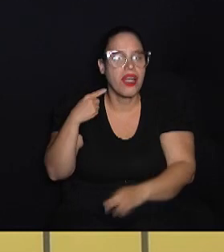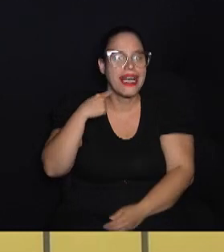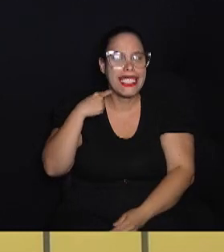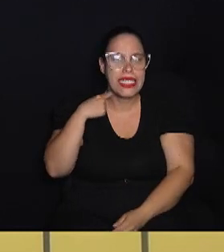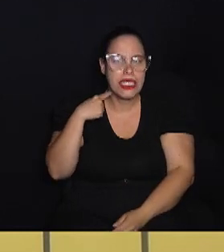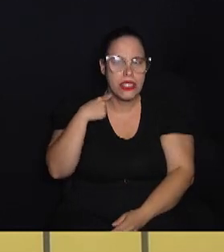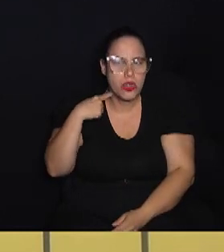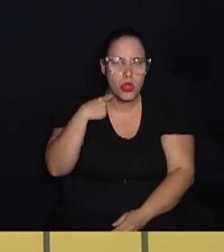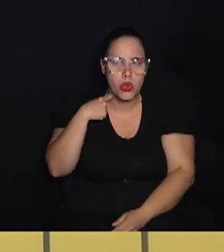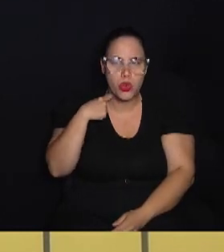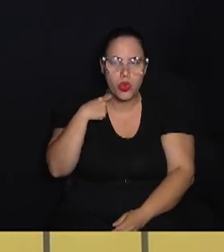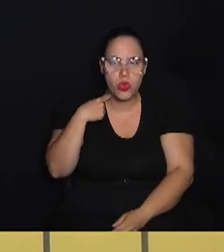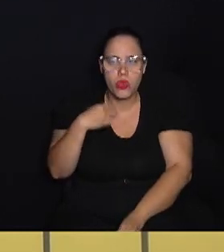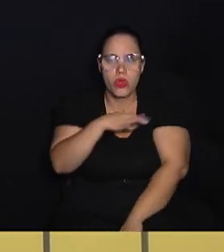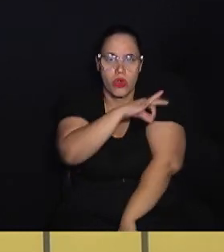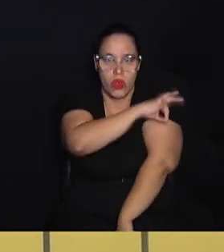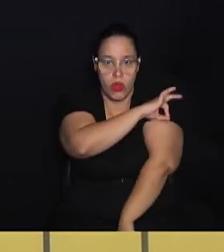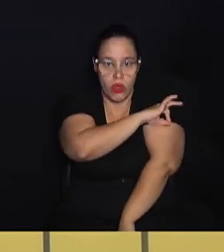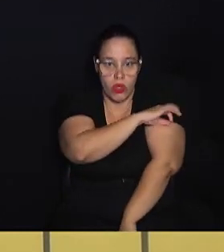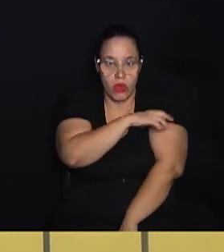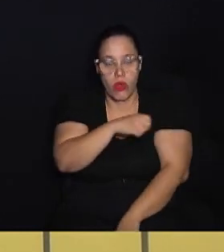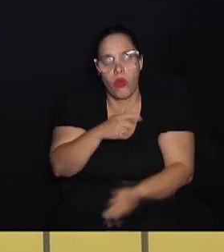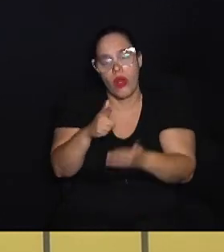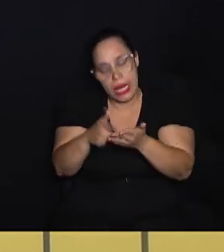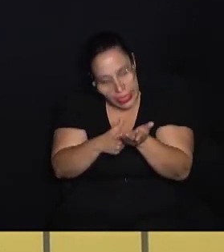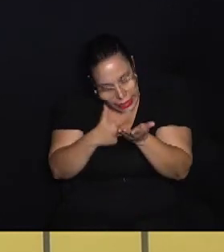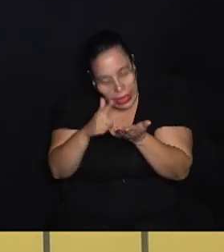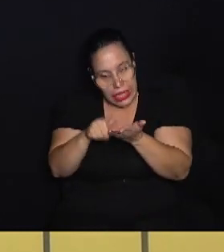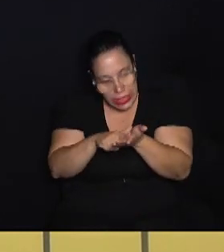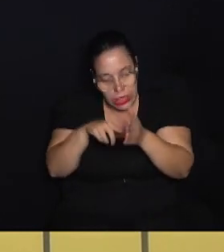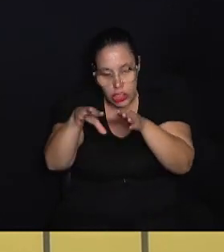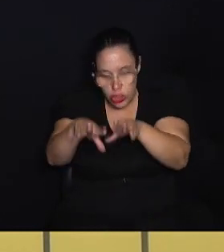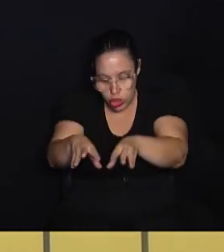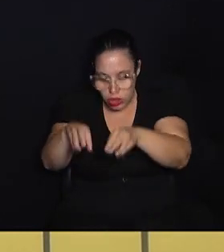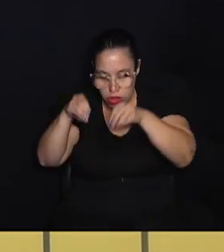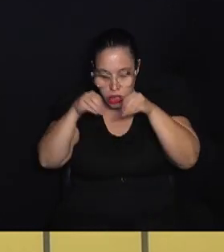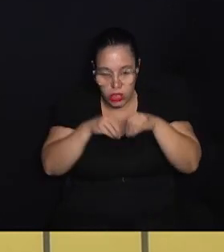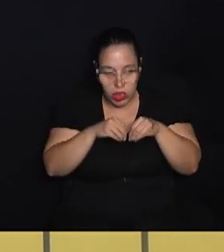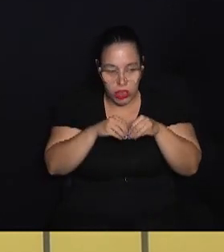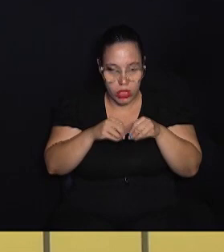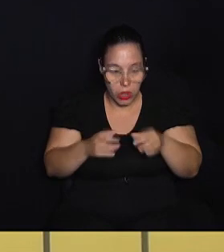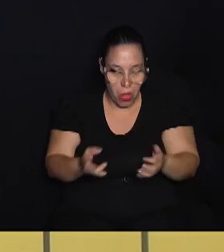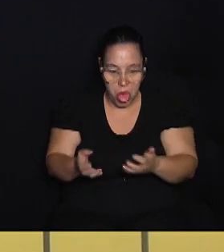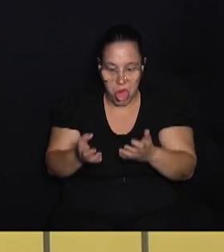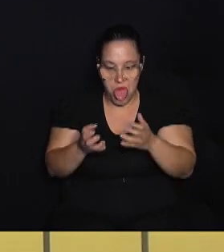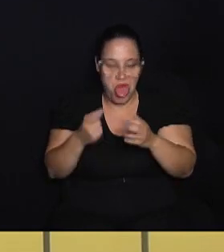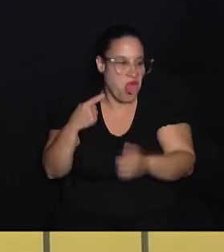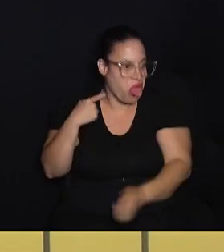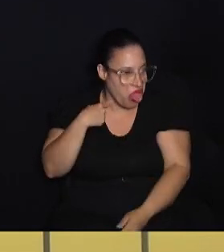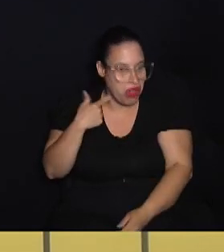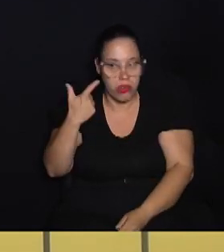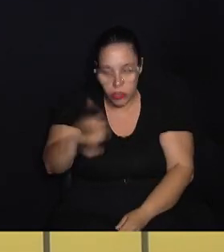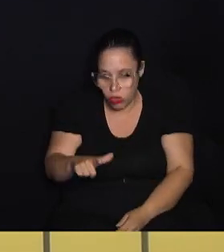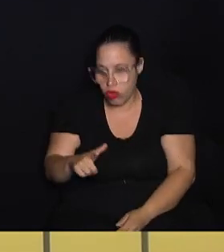lá. A prefeitura vai, faz o trabalho, tira, daqui a pouco tá cheio de lixo de novo.